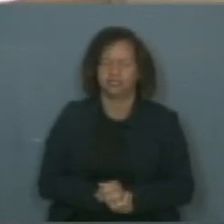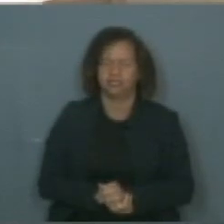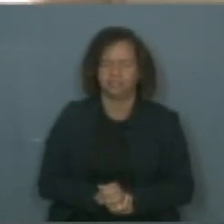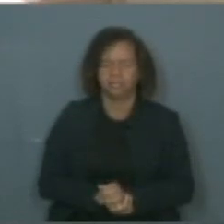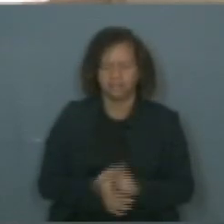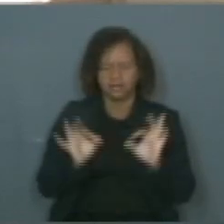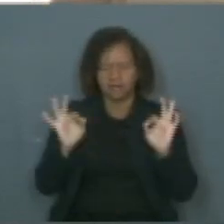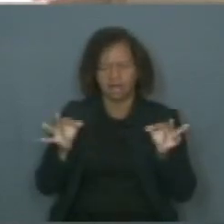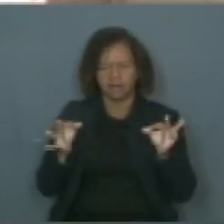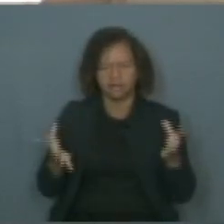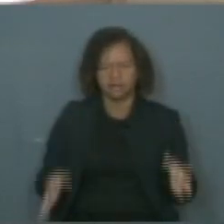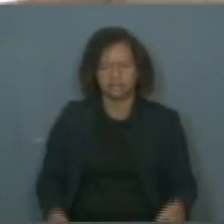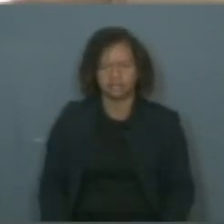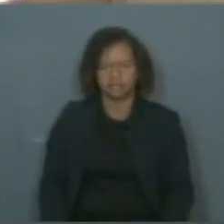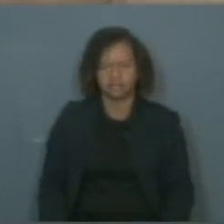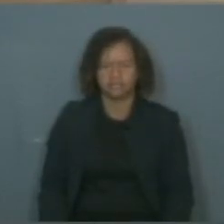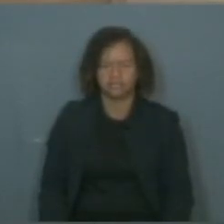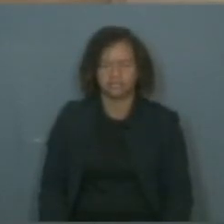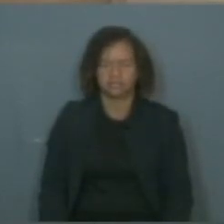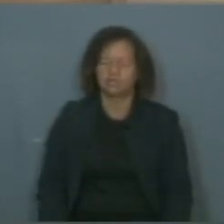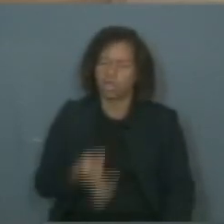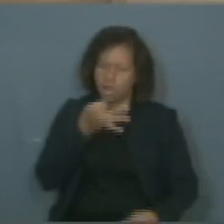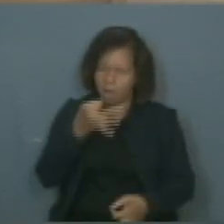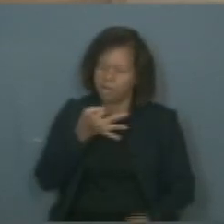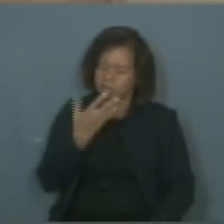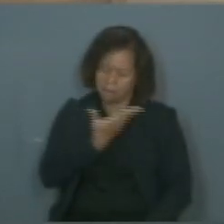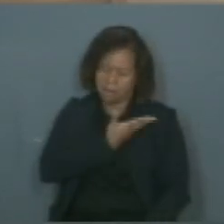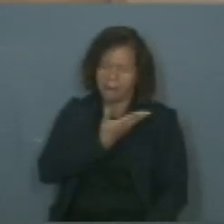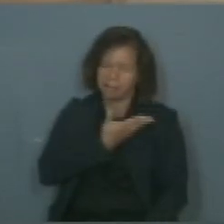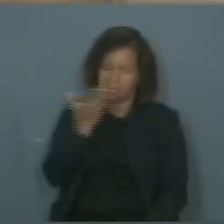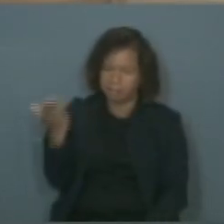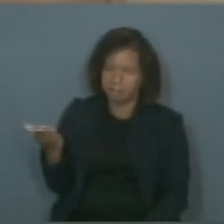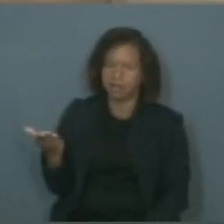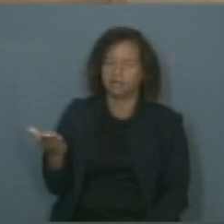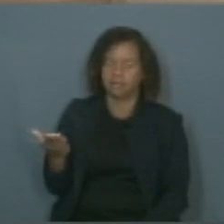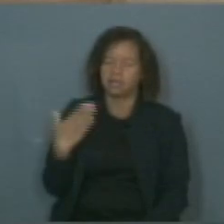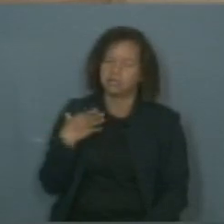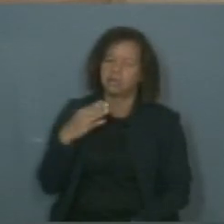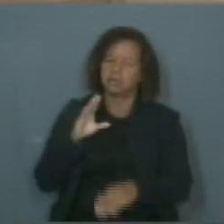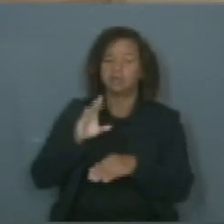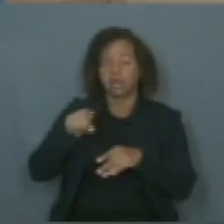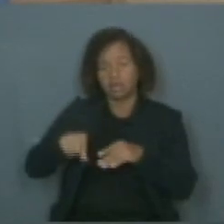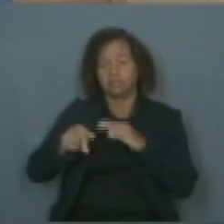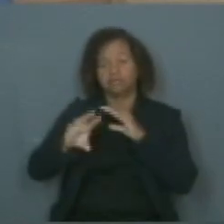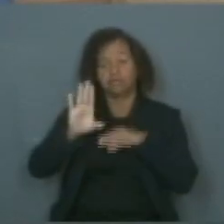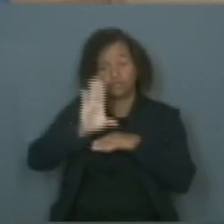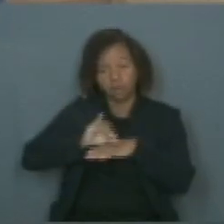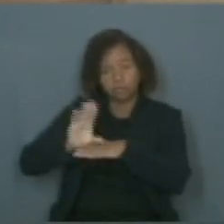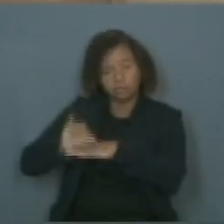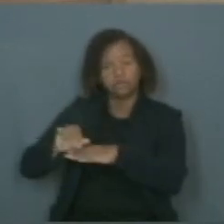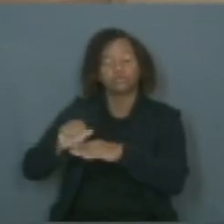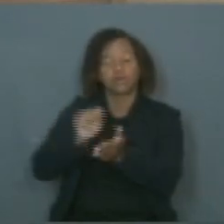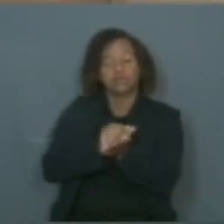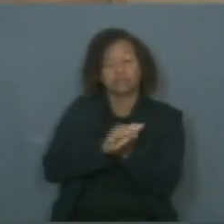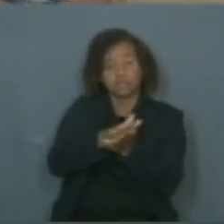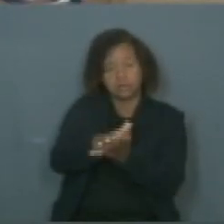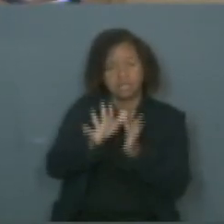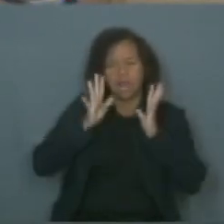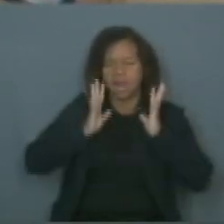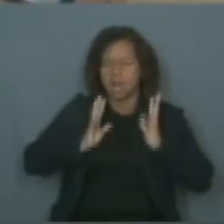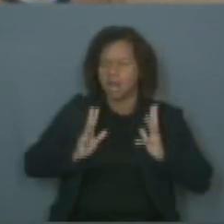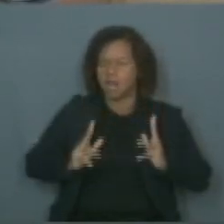Mas é isso. Comentei aqui com meus colegas. Recebi imagens do Recife Antigo, extremamente